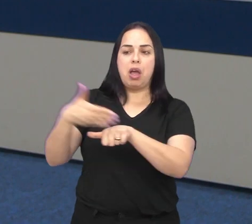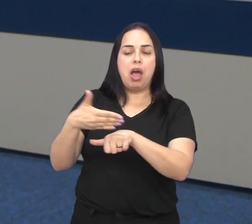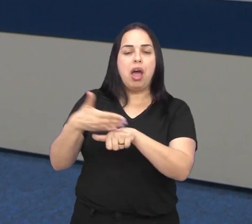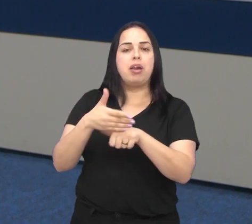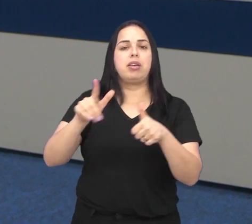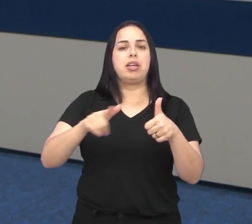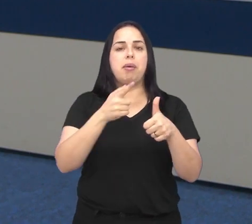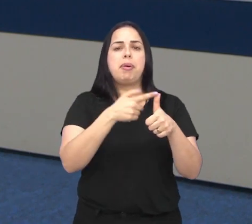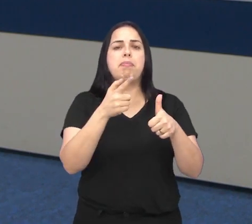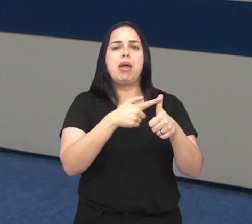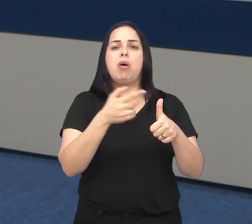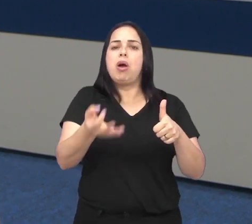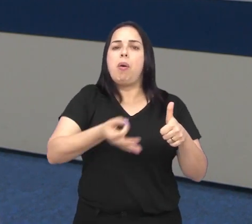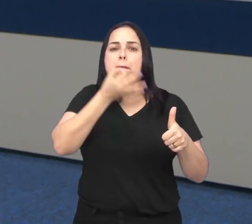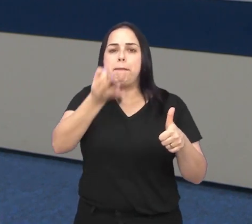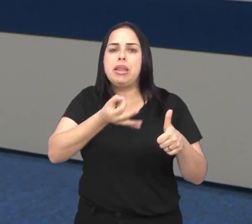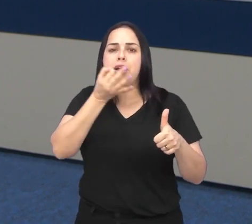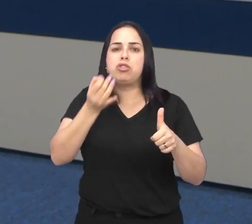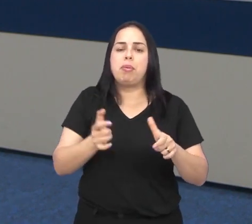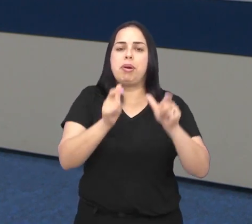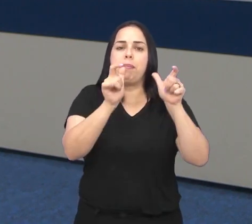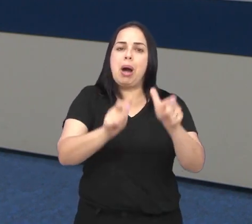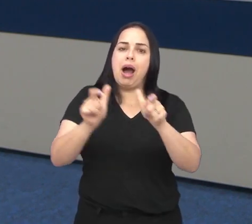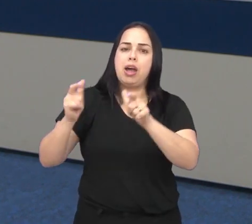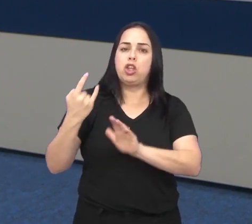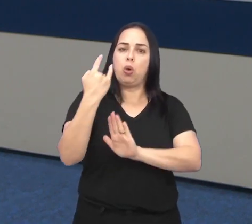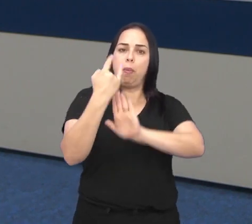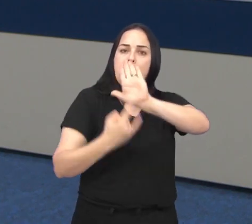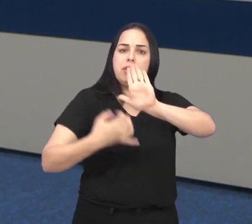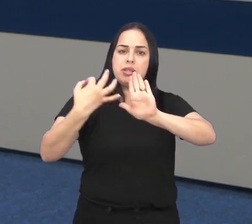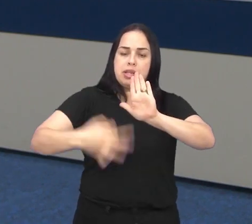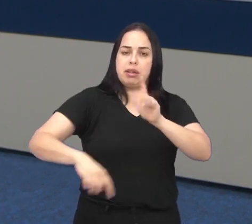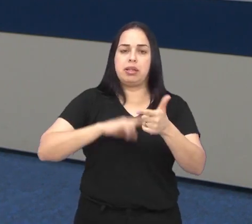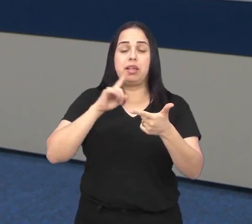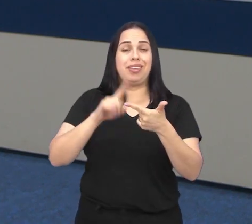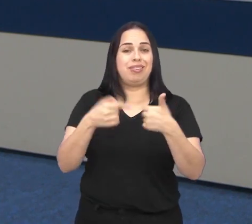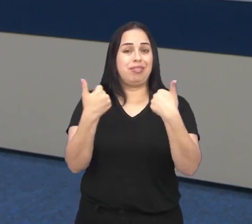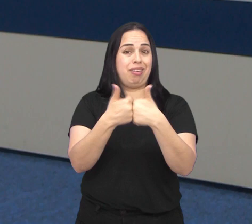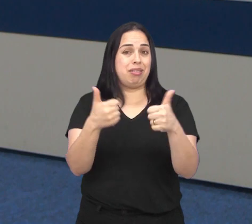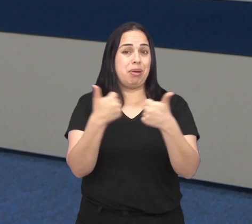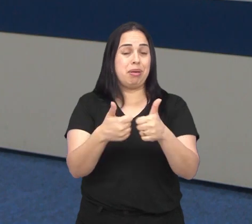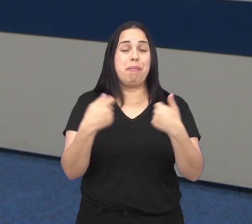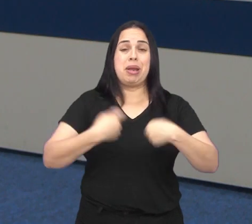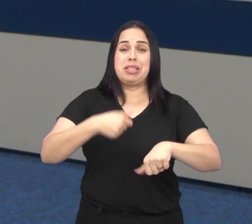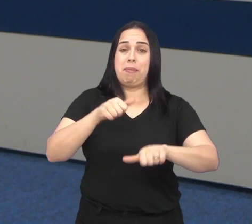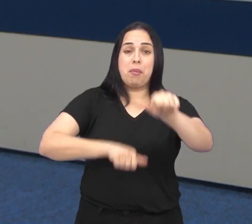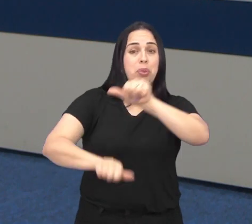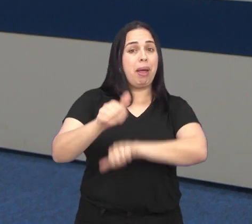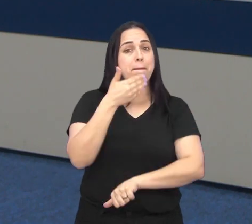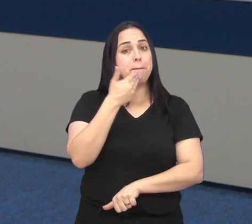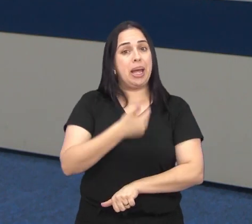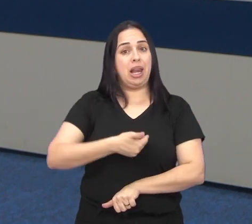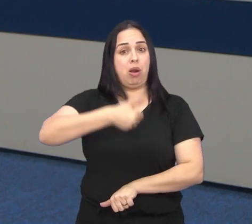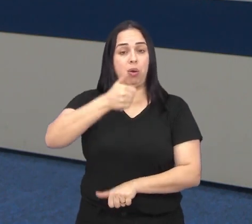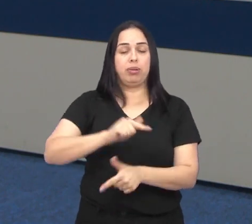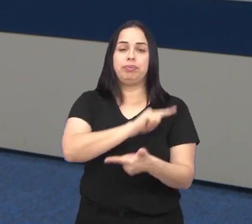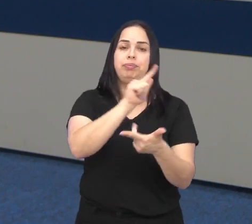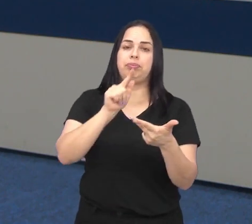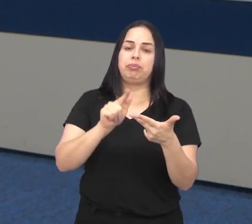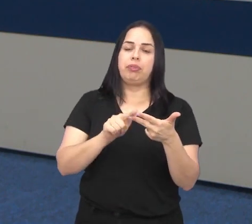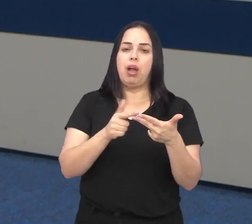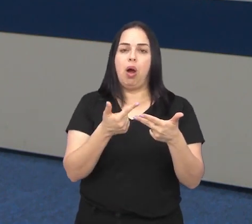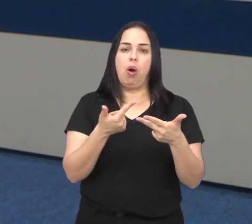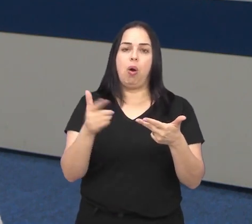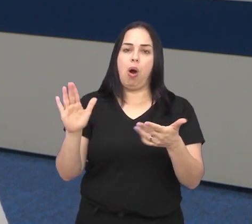leste estiveram presentes. Também sobre o transporte coletivo, que tem que melhorar o transporte coletivo.